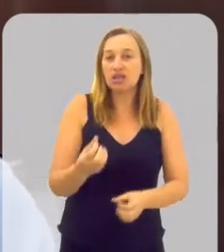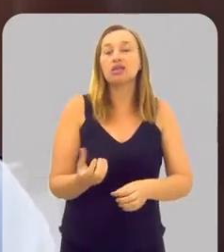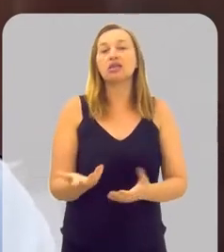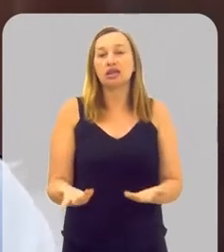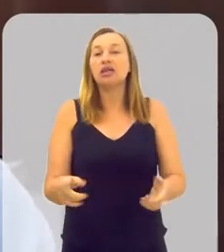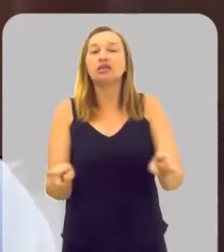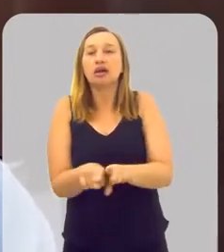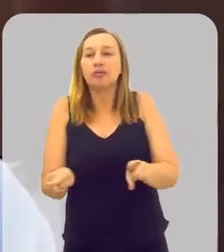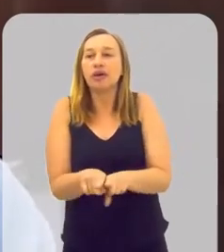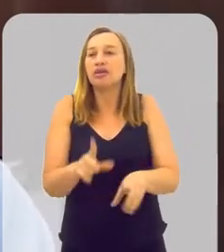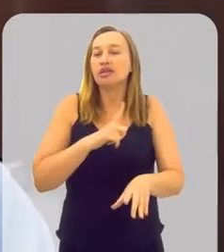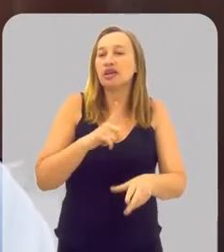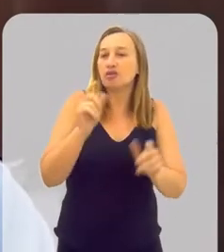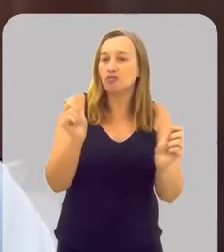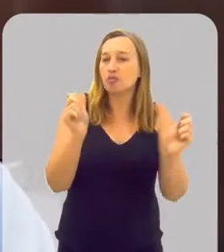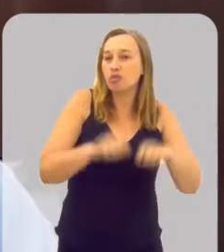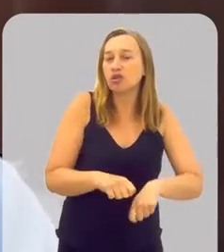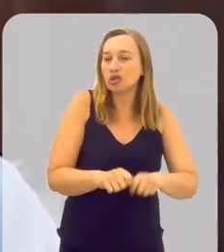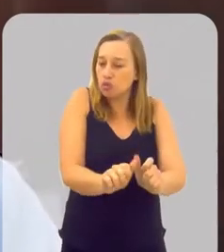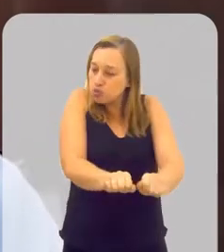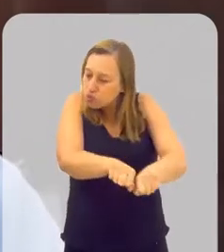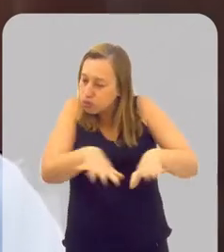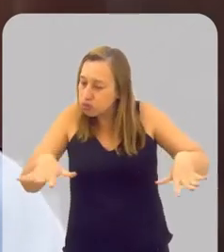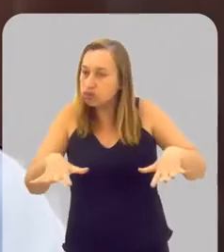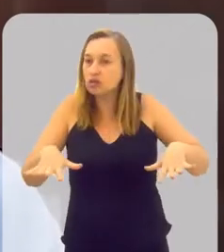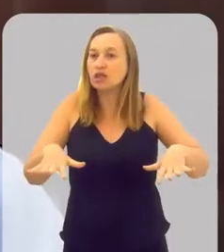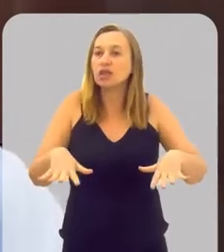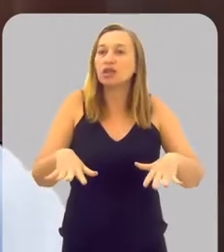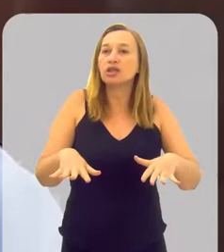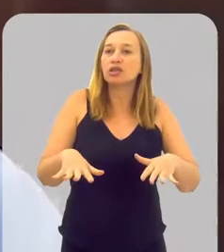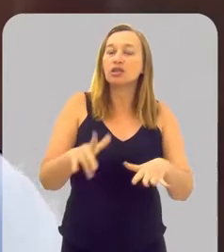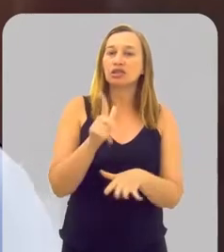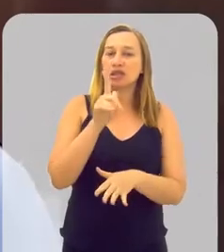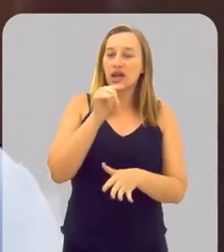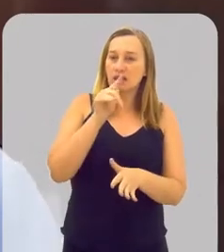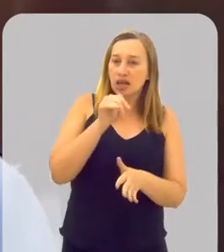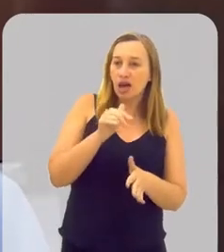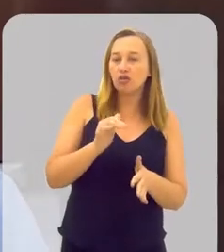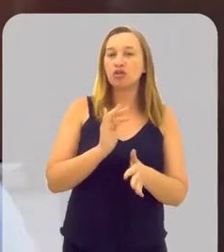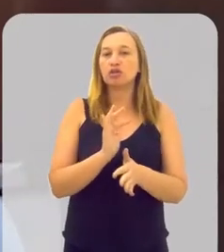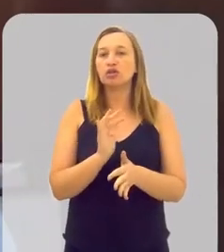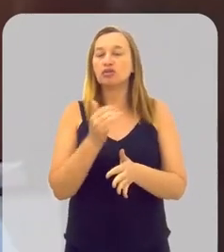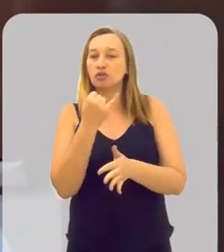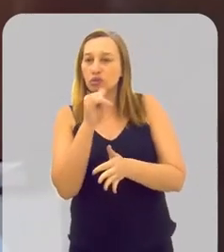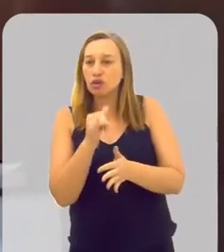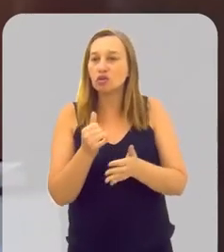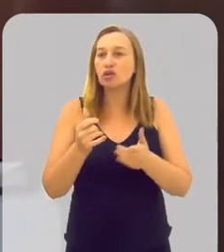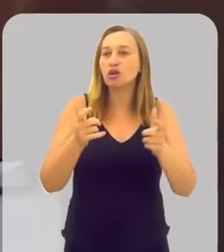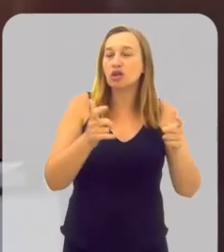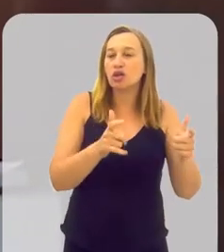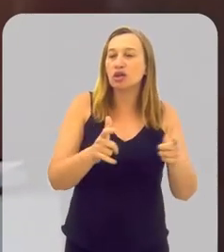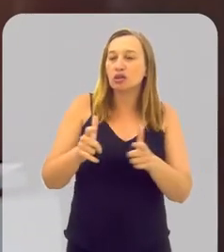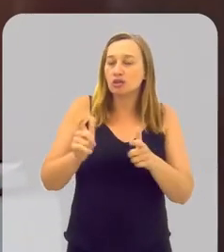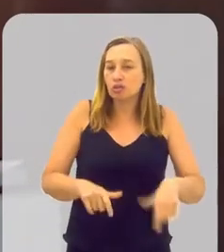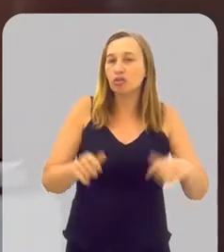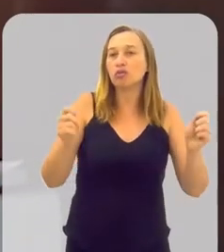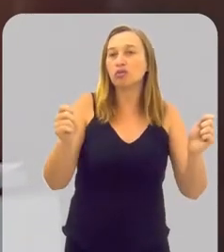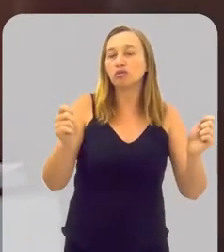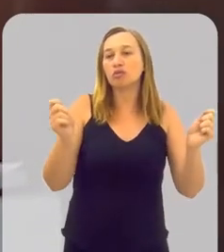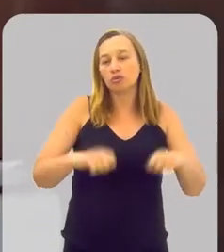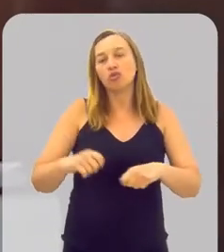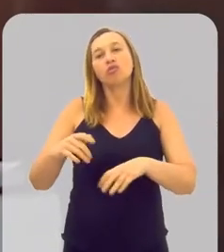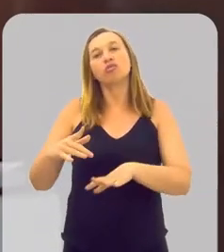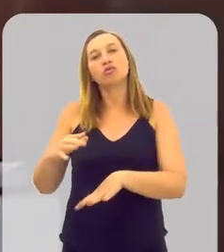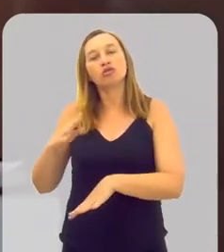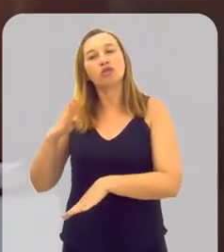tem aí um grande potencial de expansão. É onde são nas águas fluminenses que estão localizadas as principais oportunidades futuras